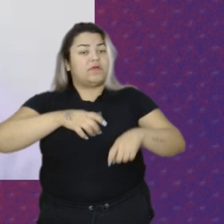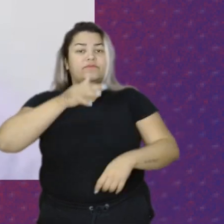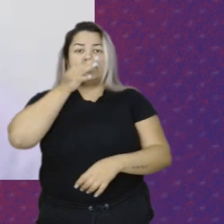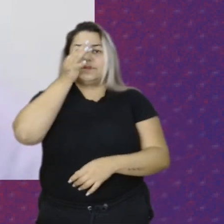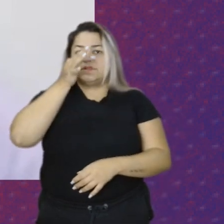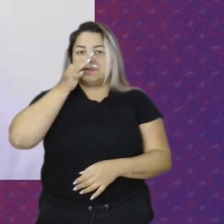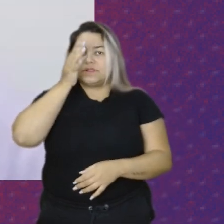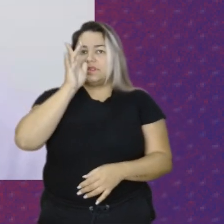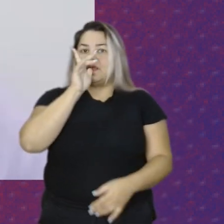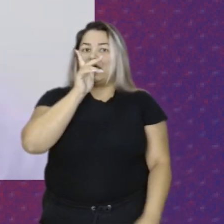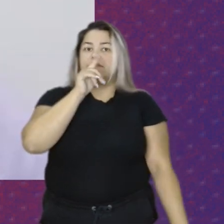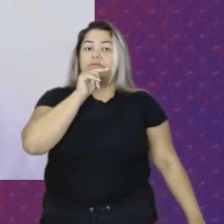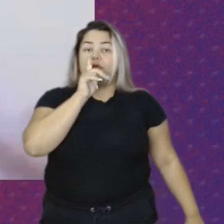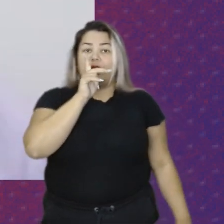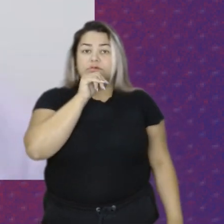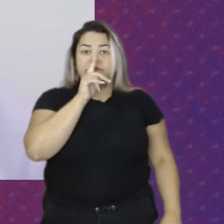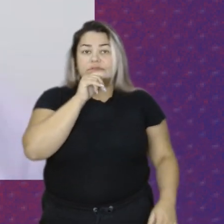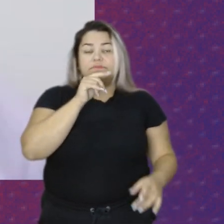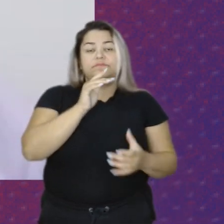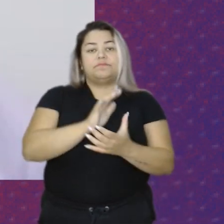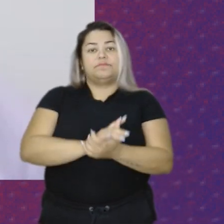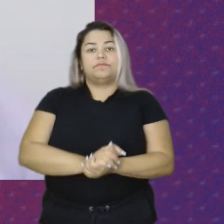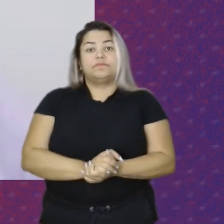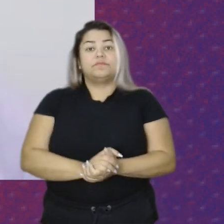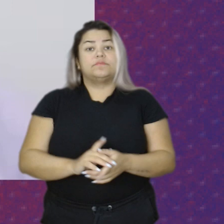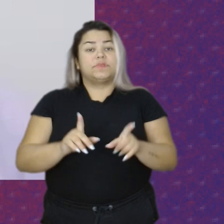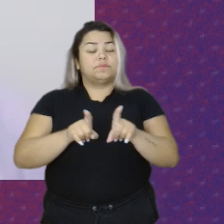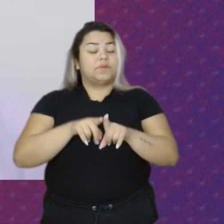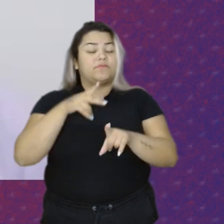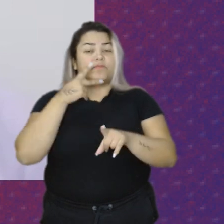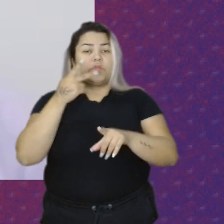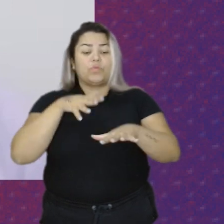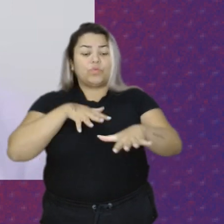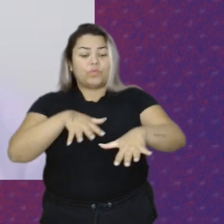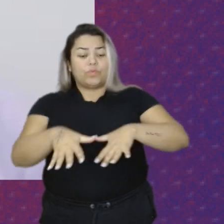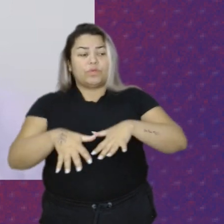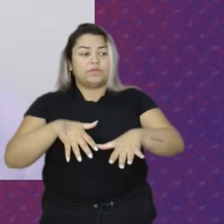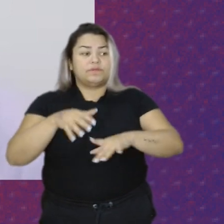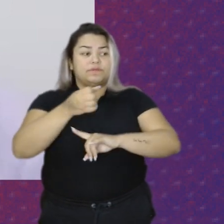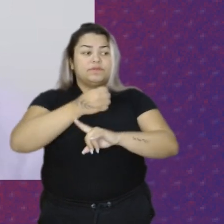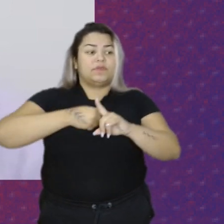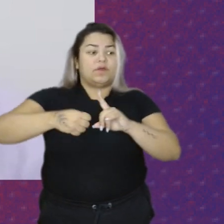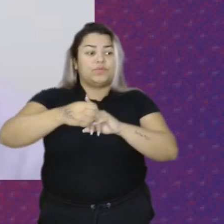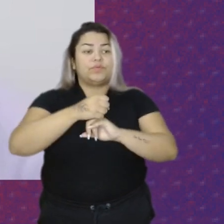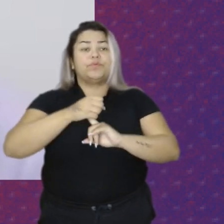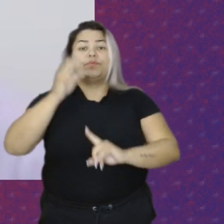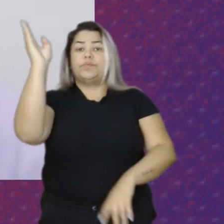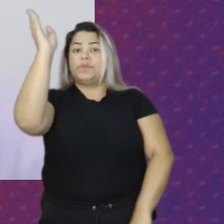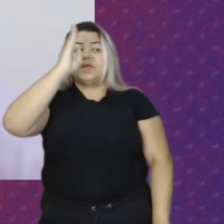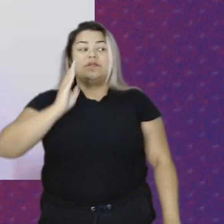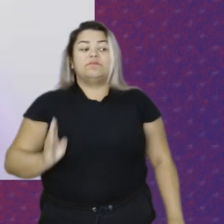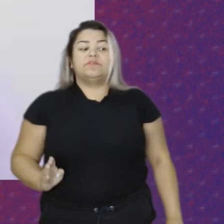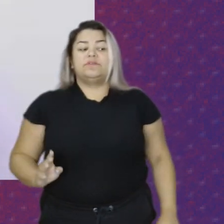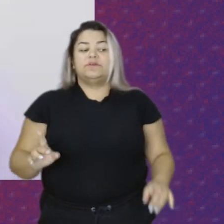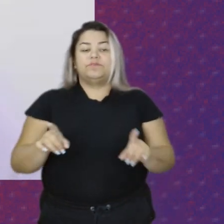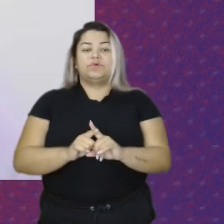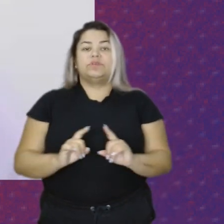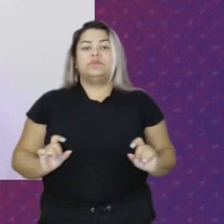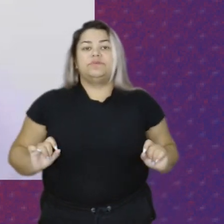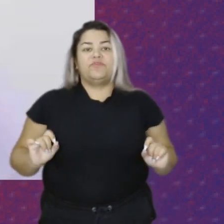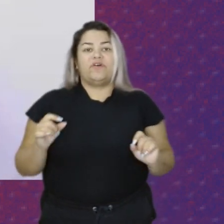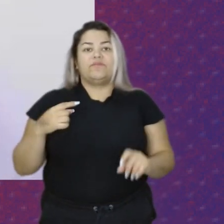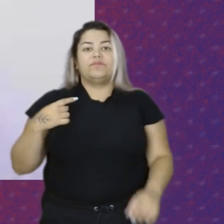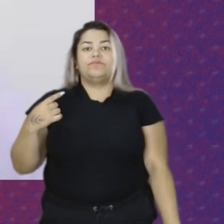das águas, maior expressão de mobilização social no Brasil e, sobretudo, na